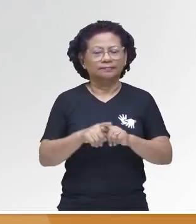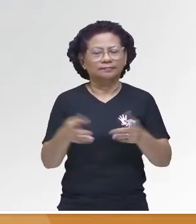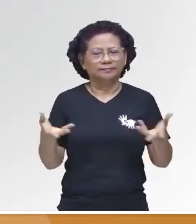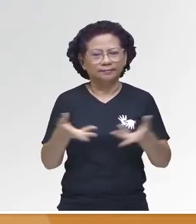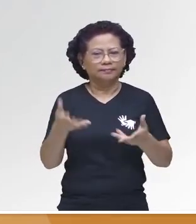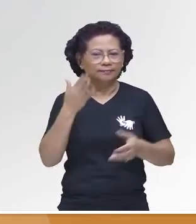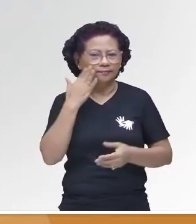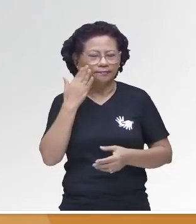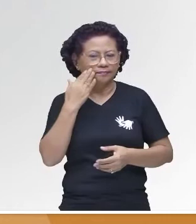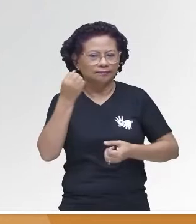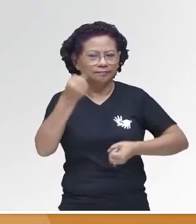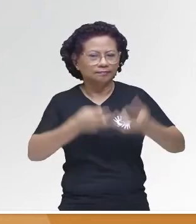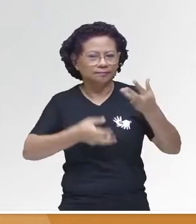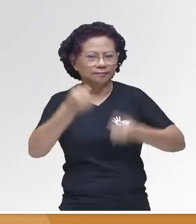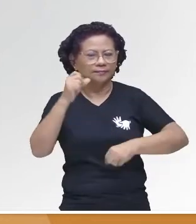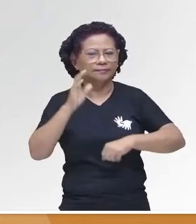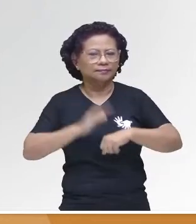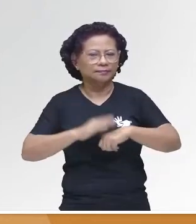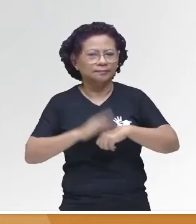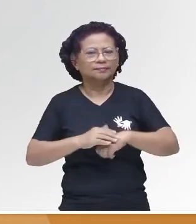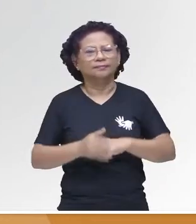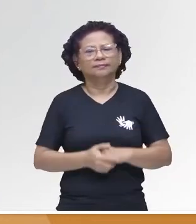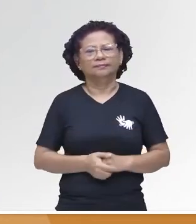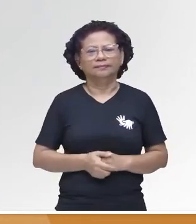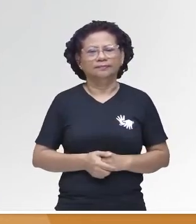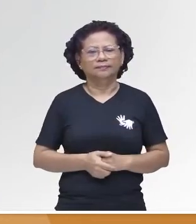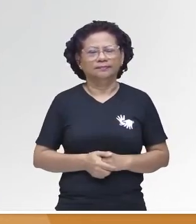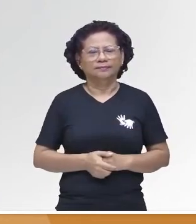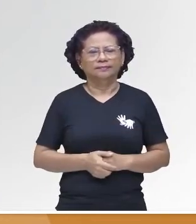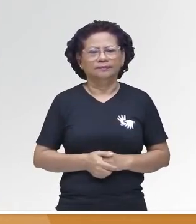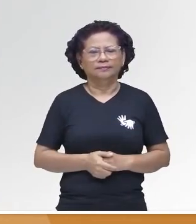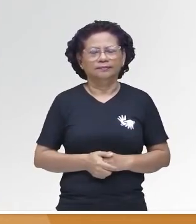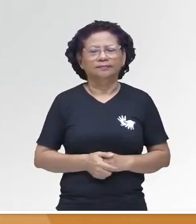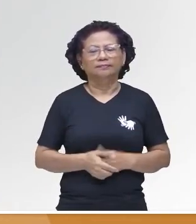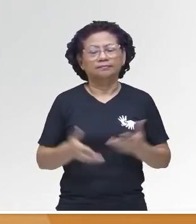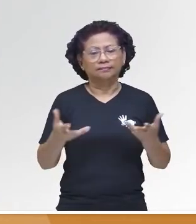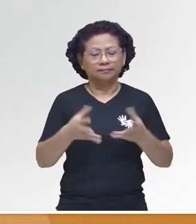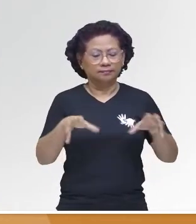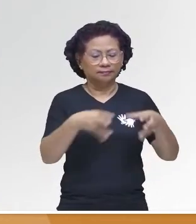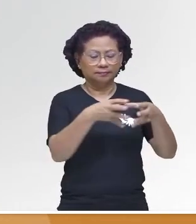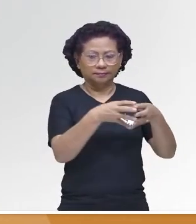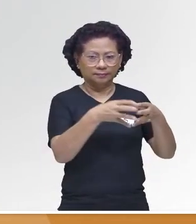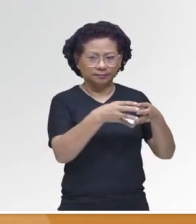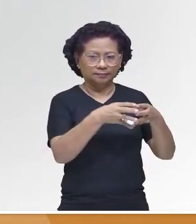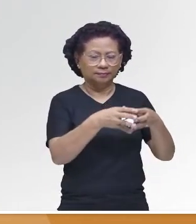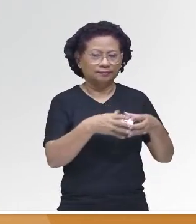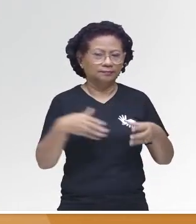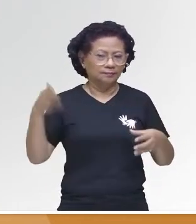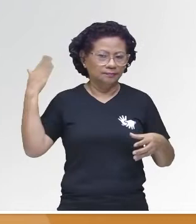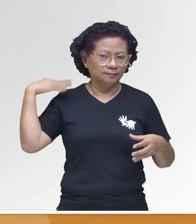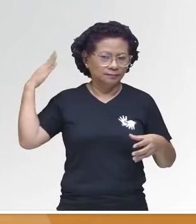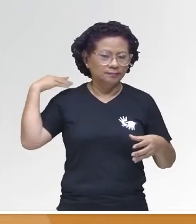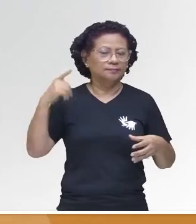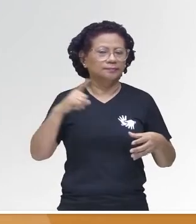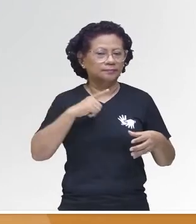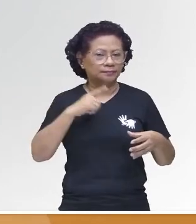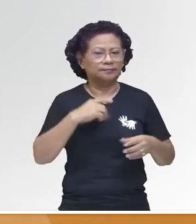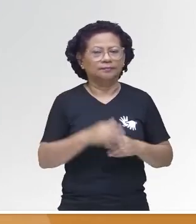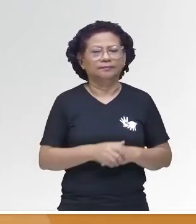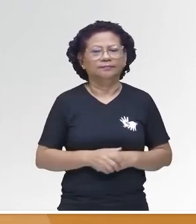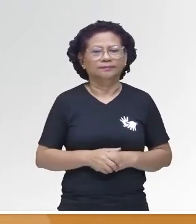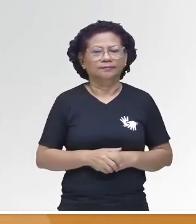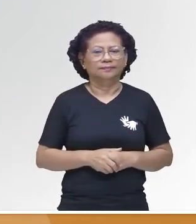imagem para que a gente possa distinguir os partidos que existiam naquela época. Nós temos, então,